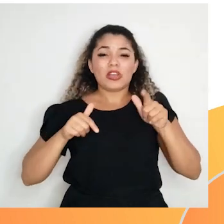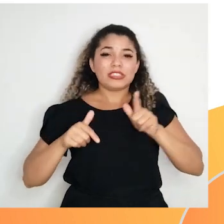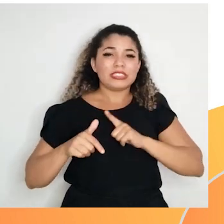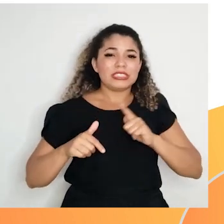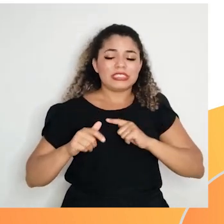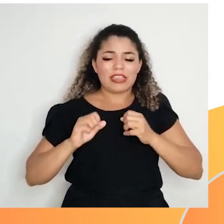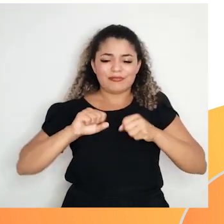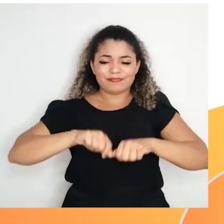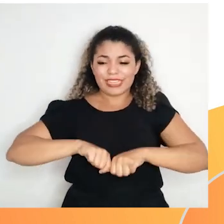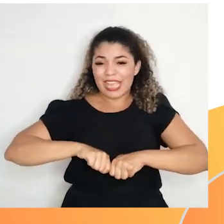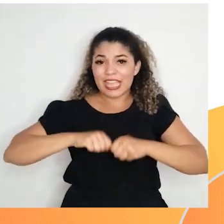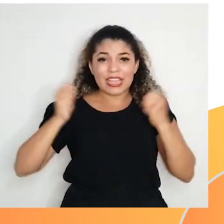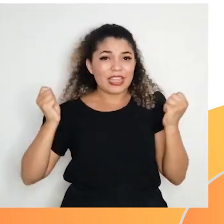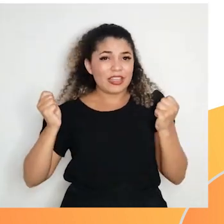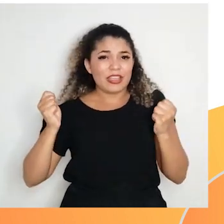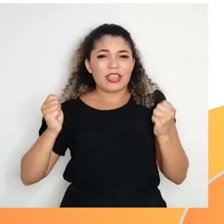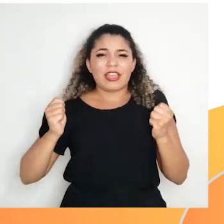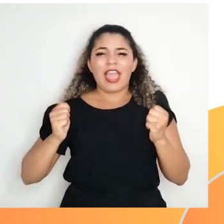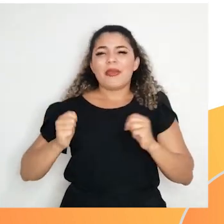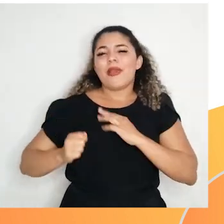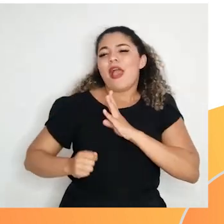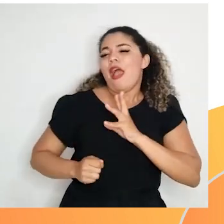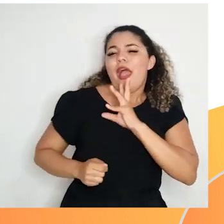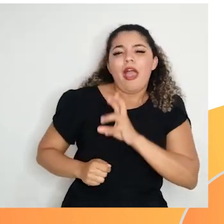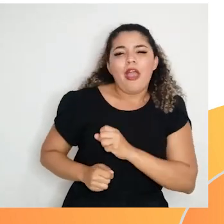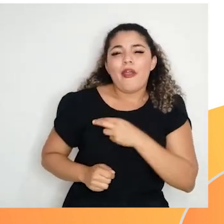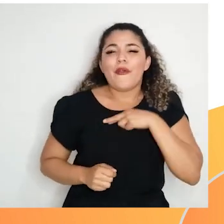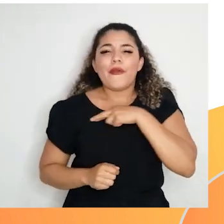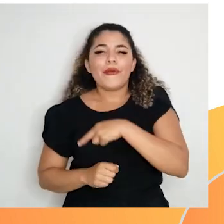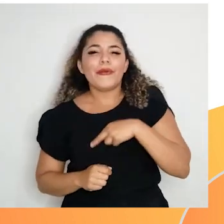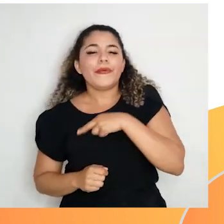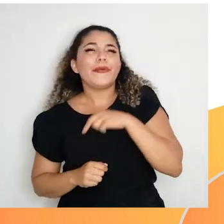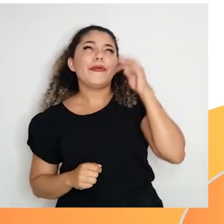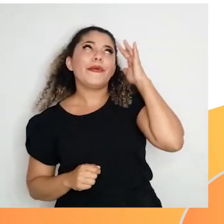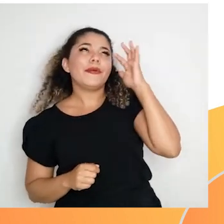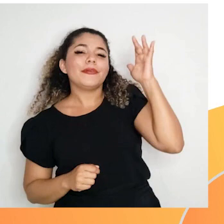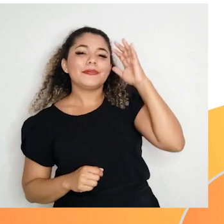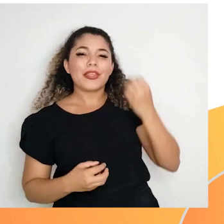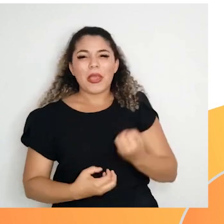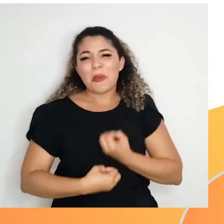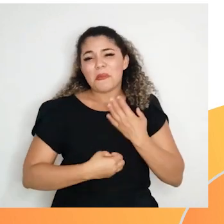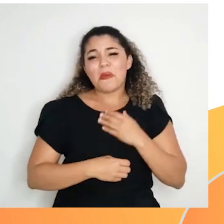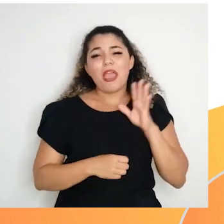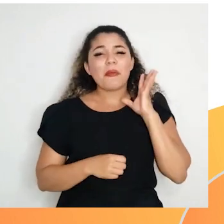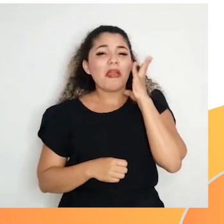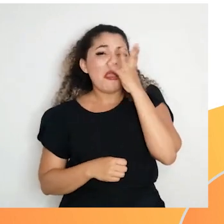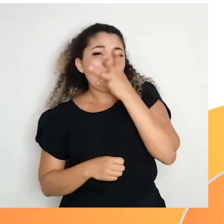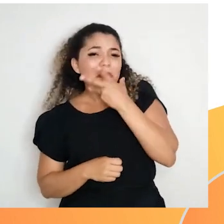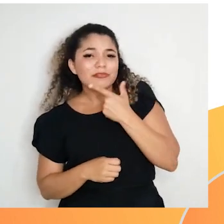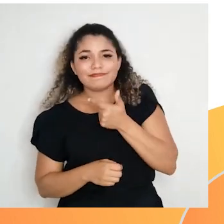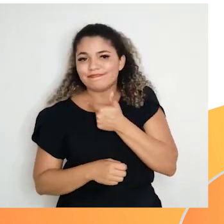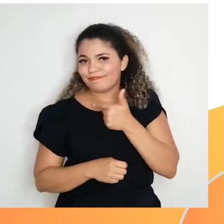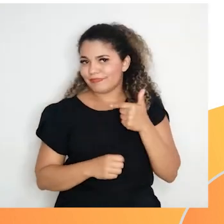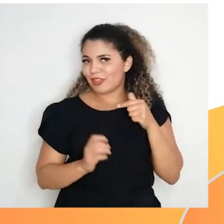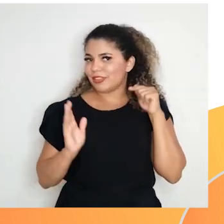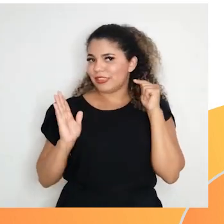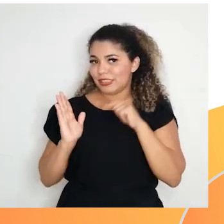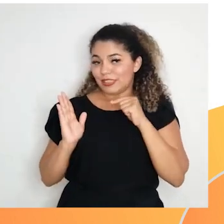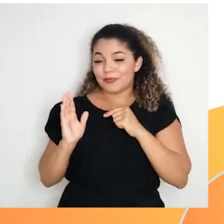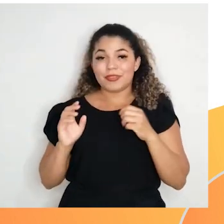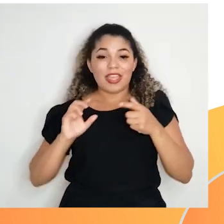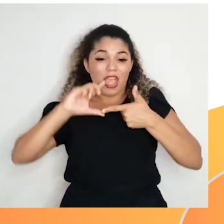há essa quebra do romance, do lirismo, daquela coisa bonitinha.